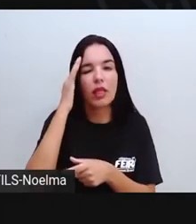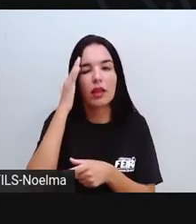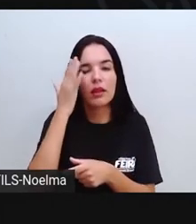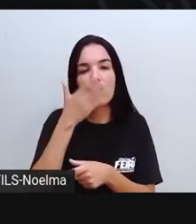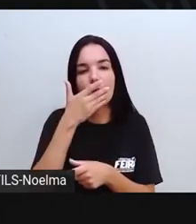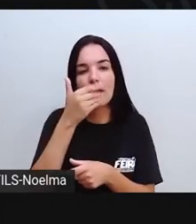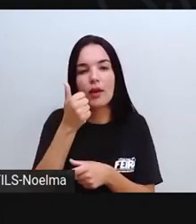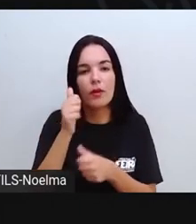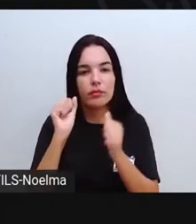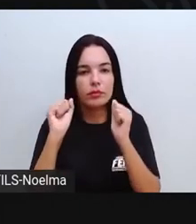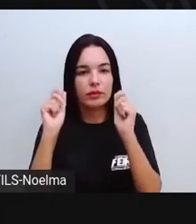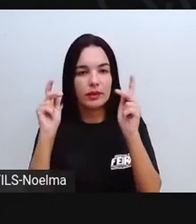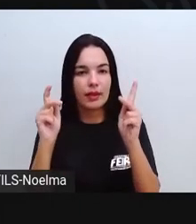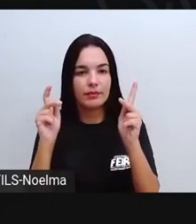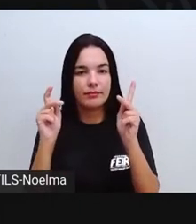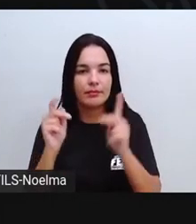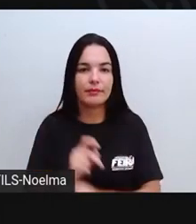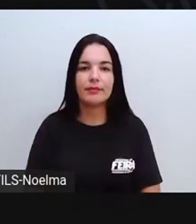observem a cor, certo?